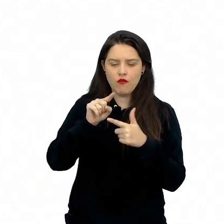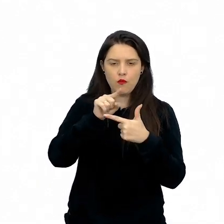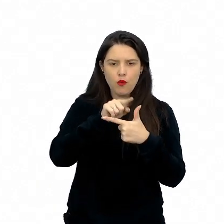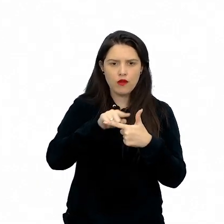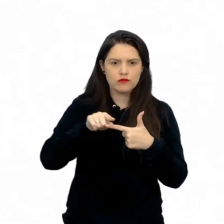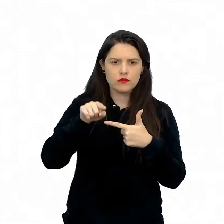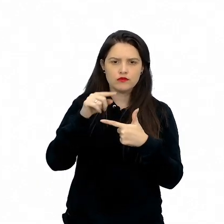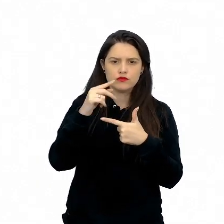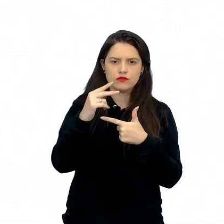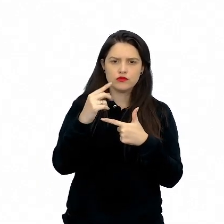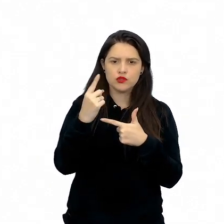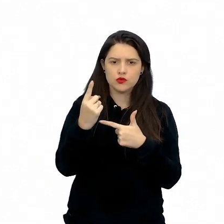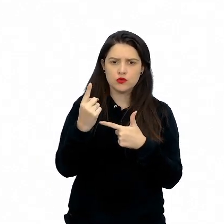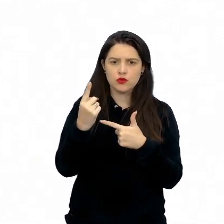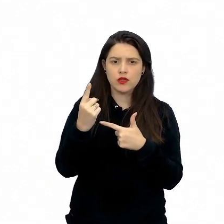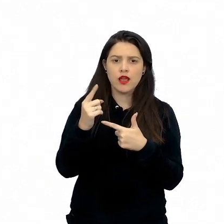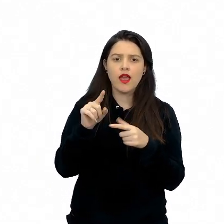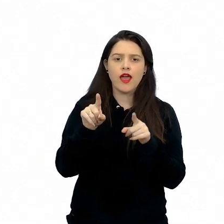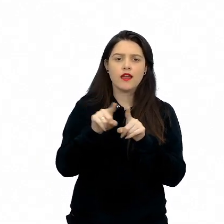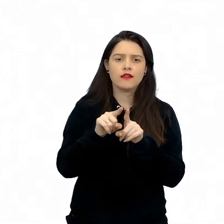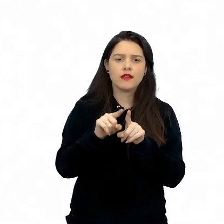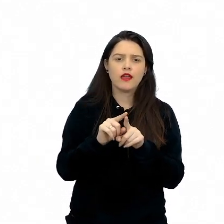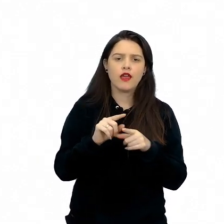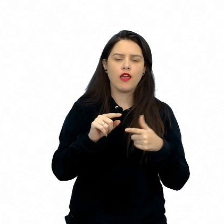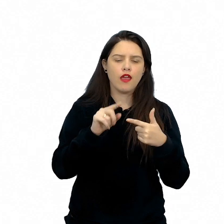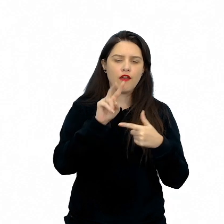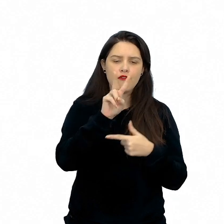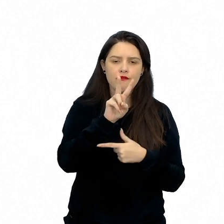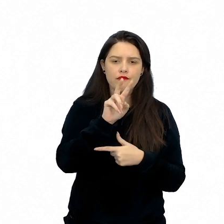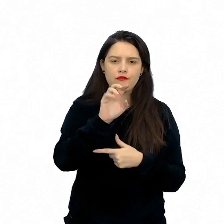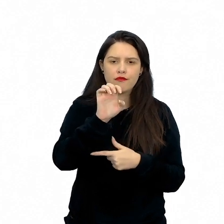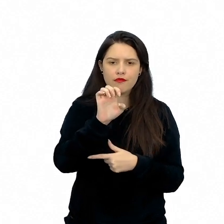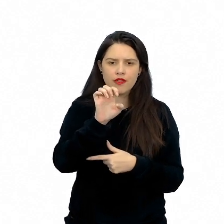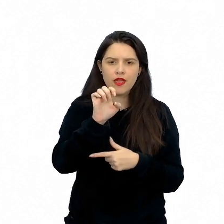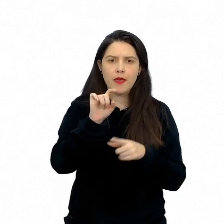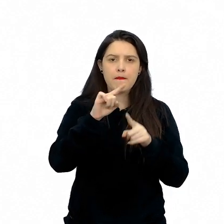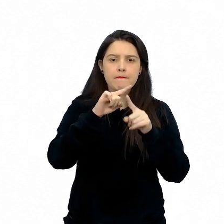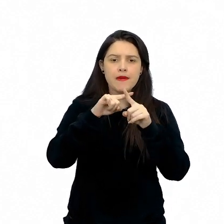um agravante, mais uma possibilidade de erro, porque ele precisa levar isso ao quadrado.